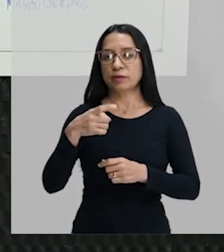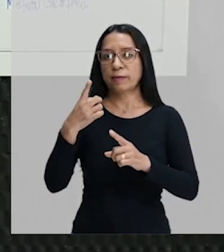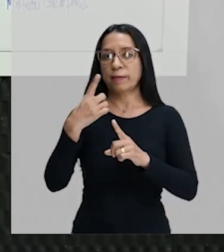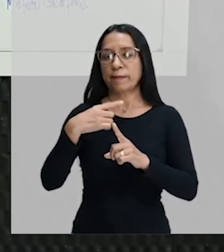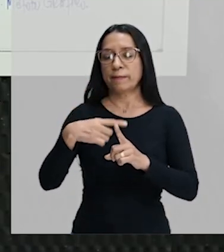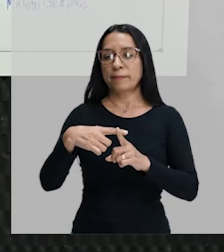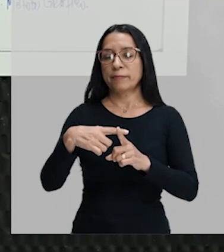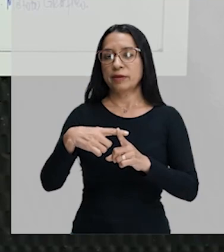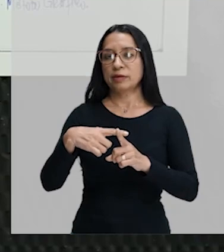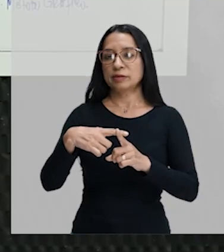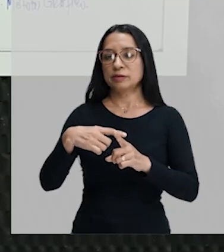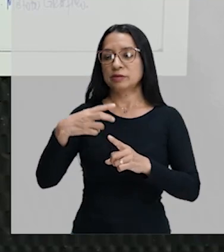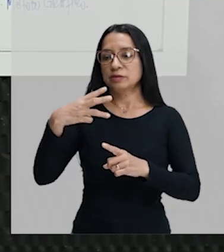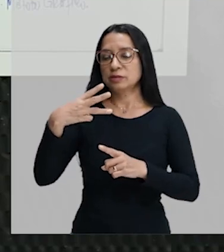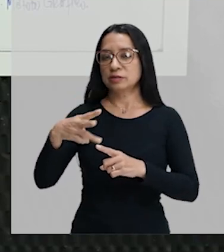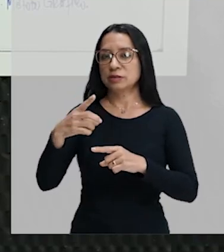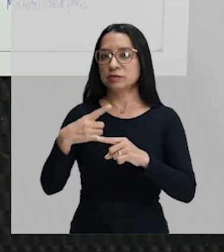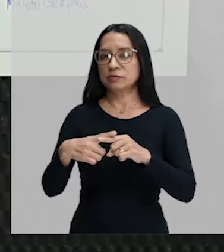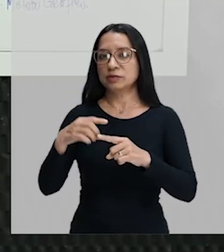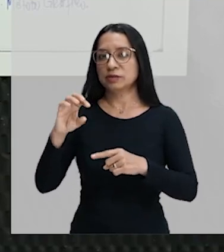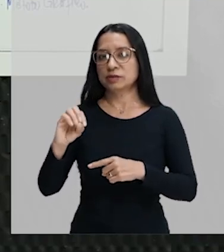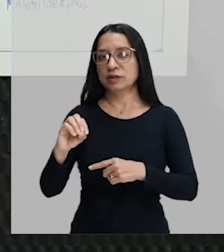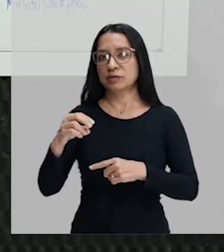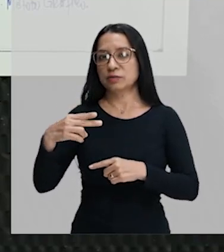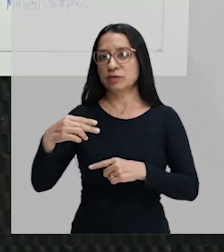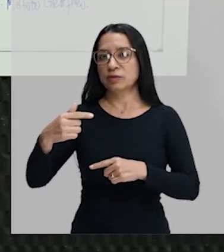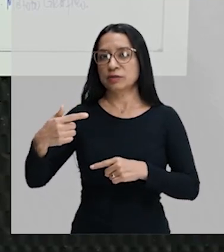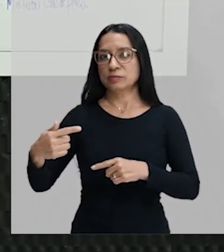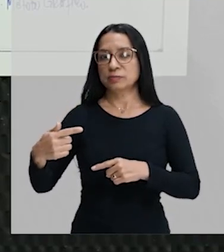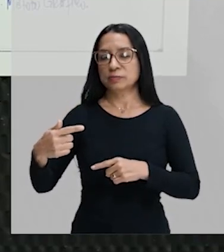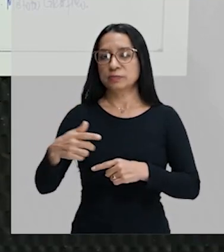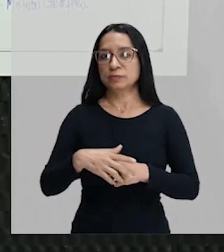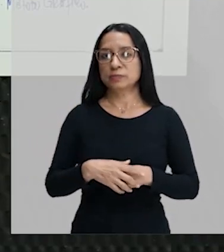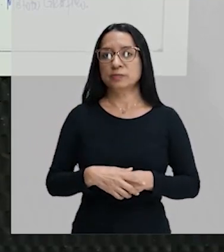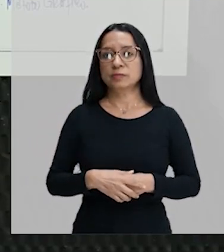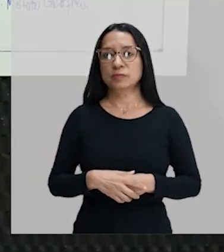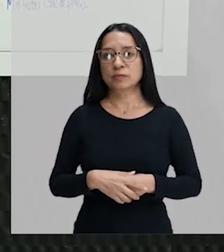mais 3 vezes 0 igual a 7.